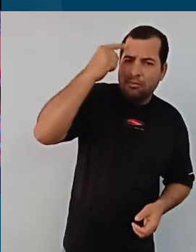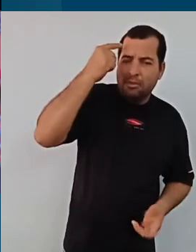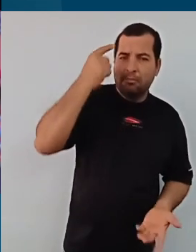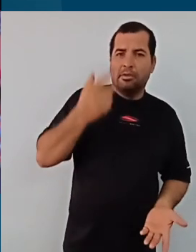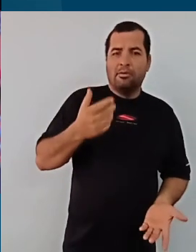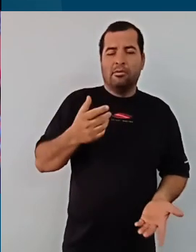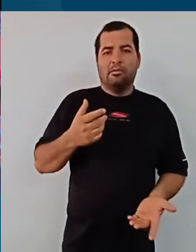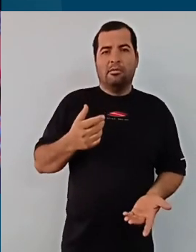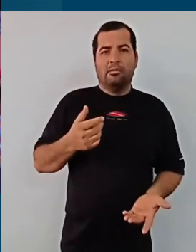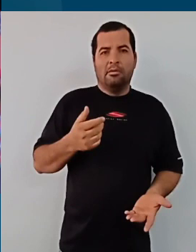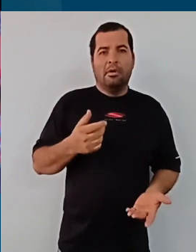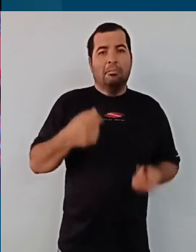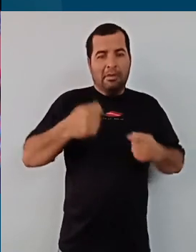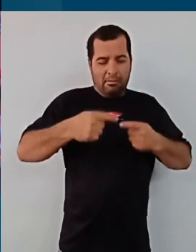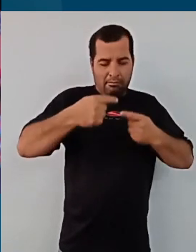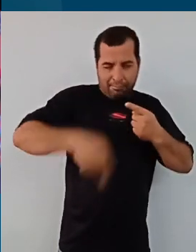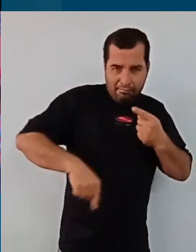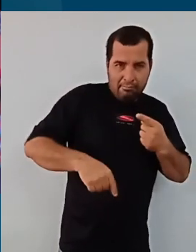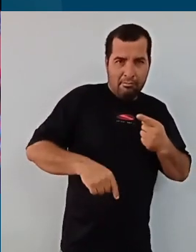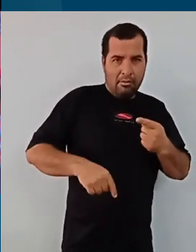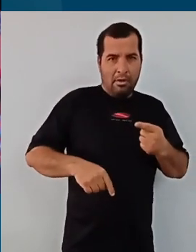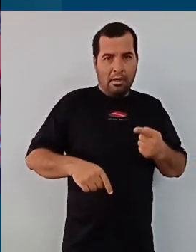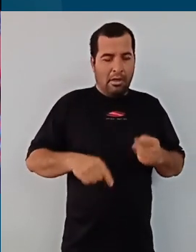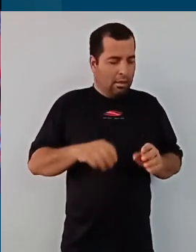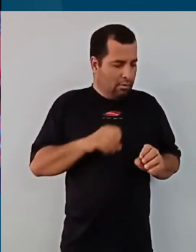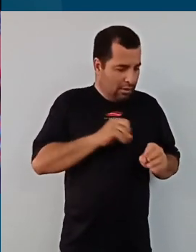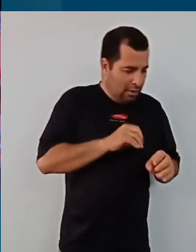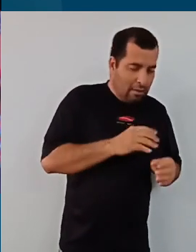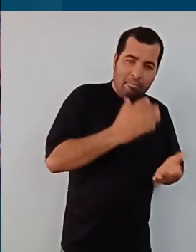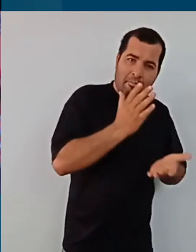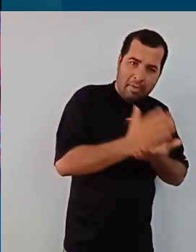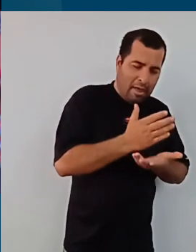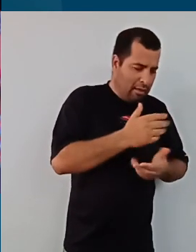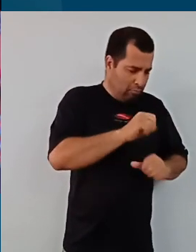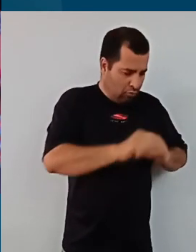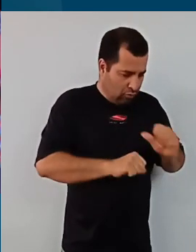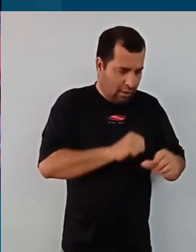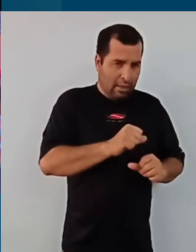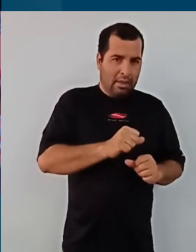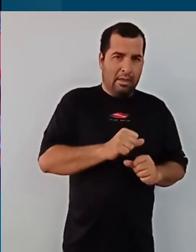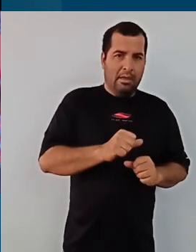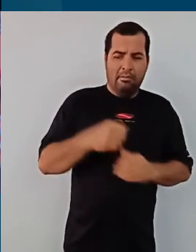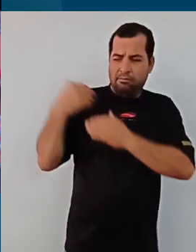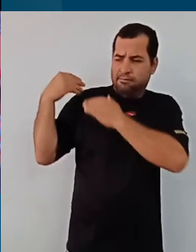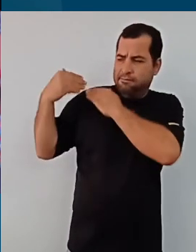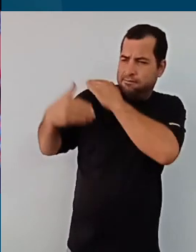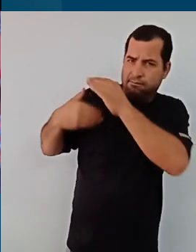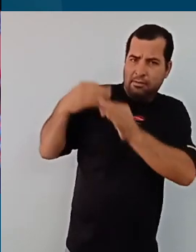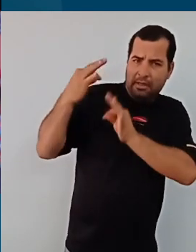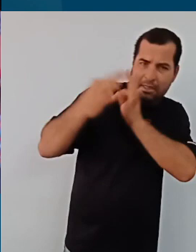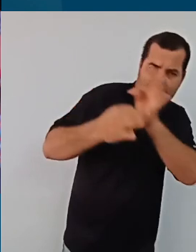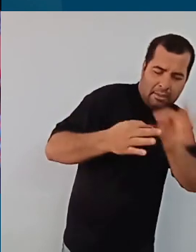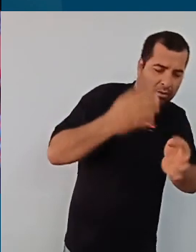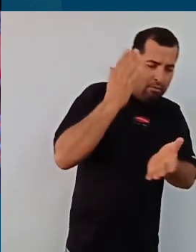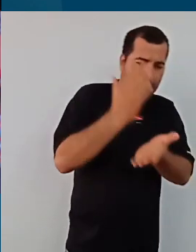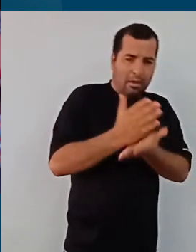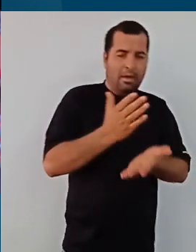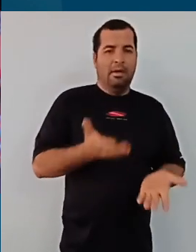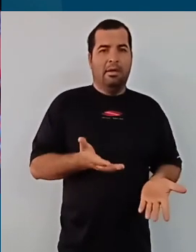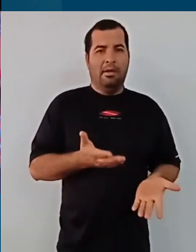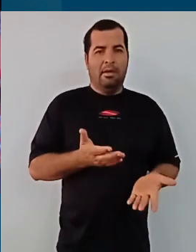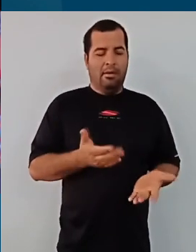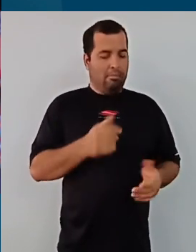a ruptura necessária na ação docente para romper com o tradicionalismo cultural de percepção cartesiana